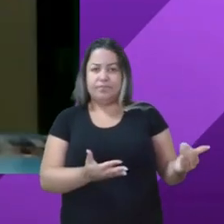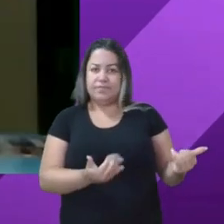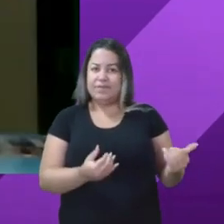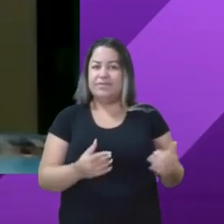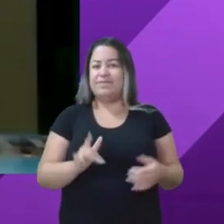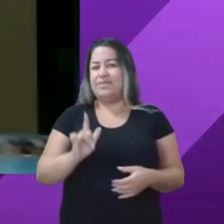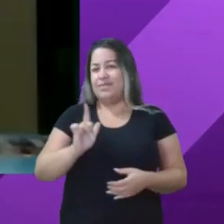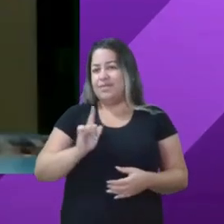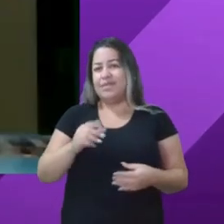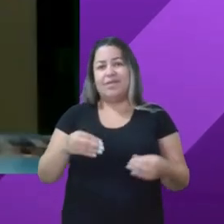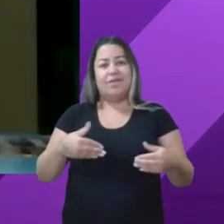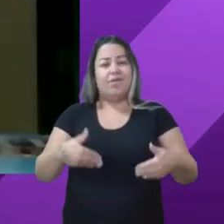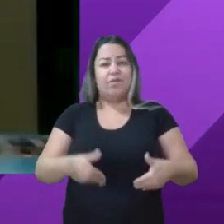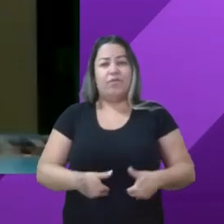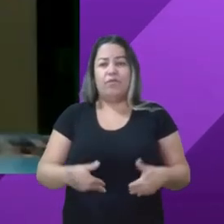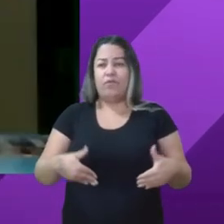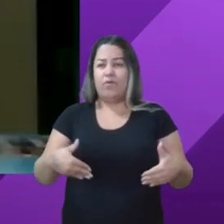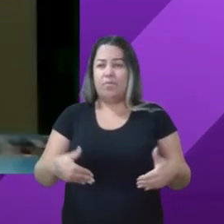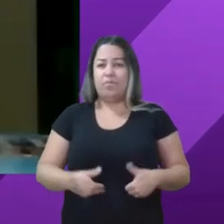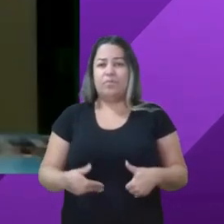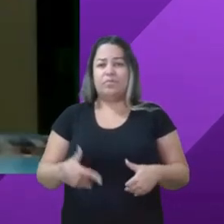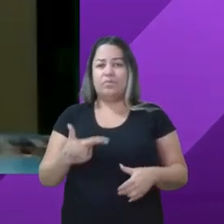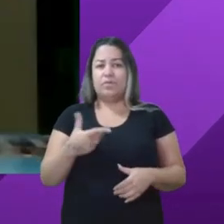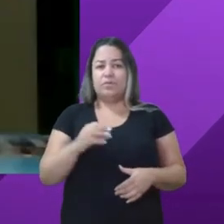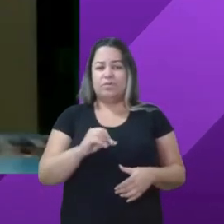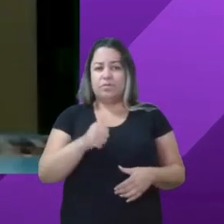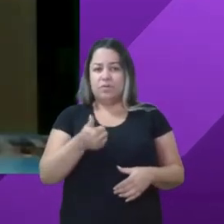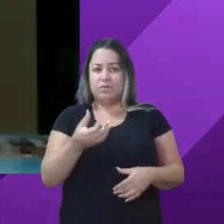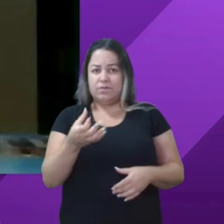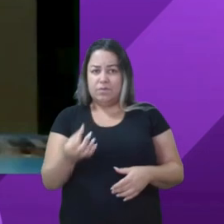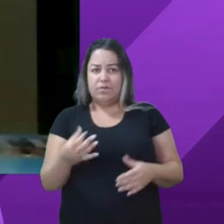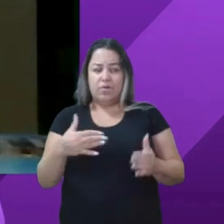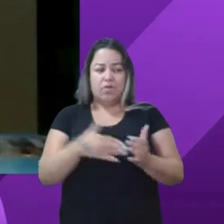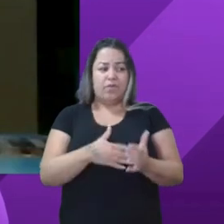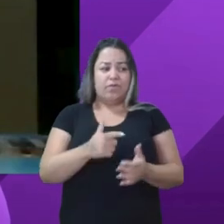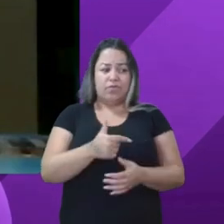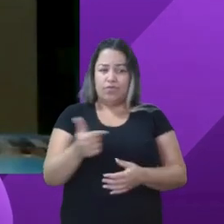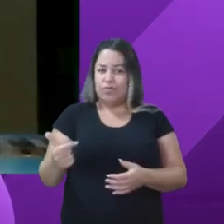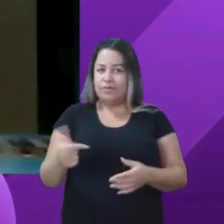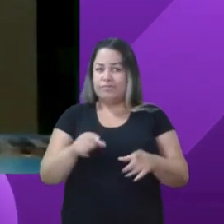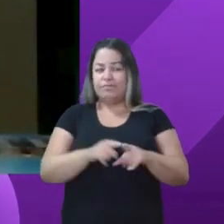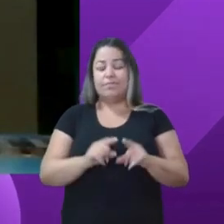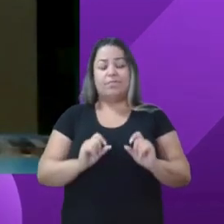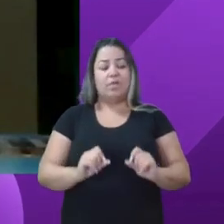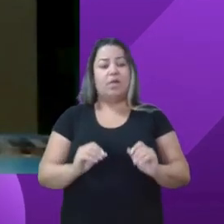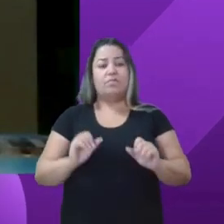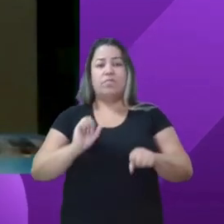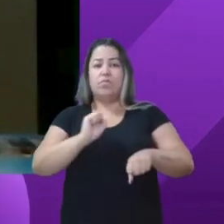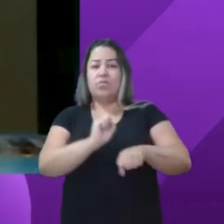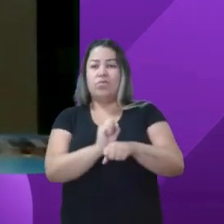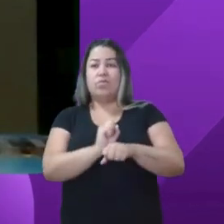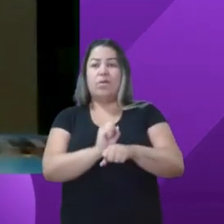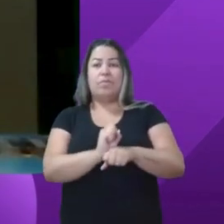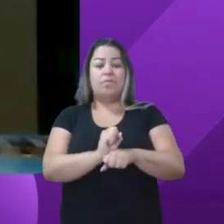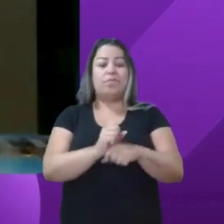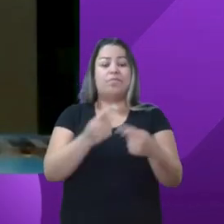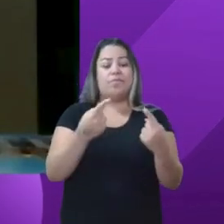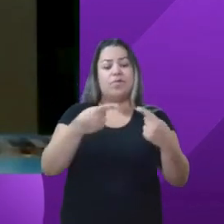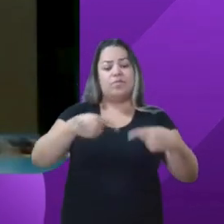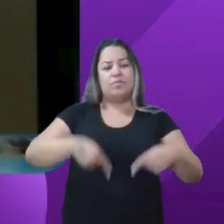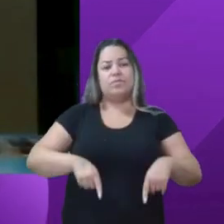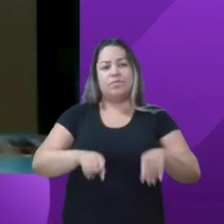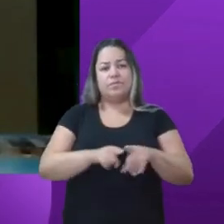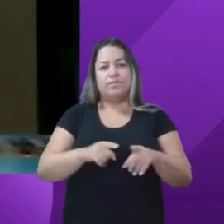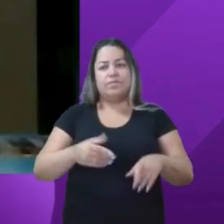que aconteceu. Naquela crise de 2016 a 2022, com o desmonte das políticas públicas, o Brasil voltou para o mapa